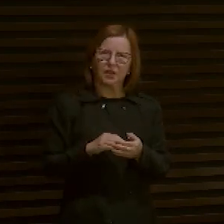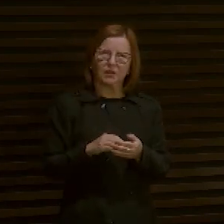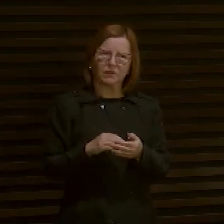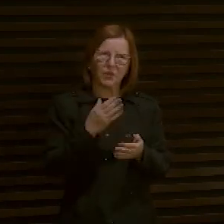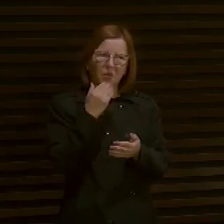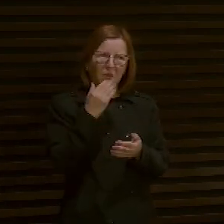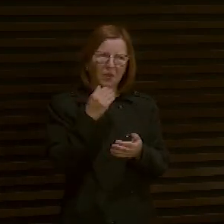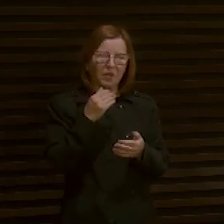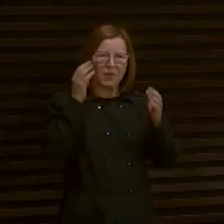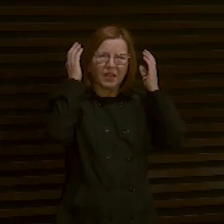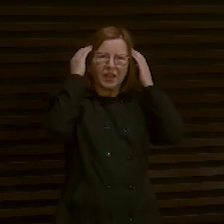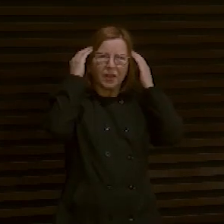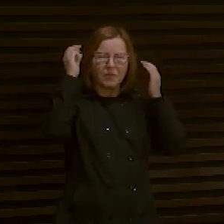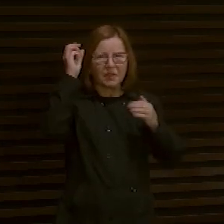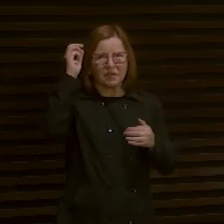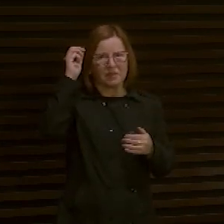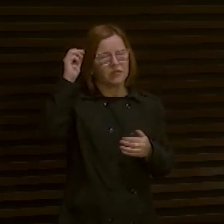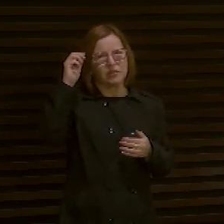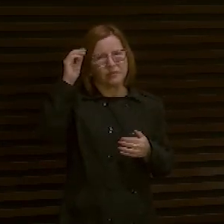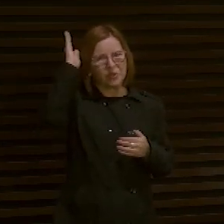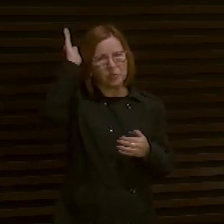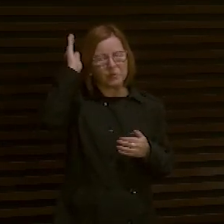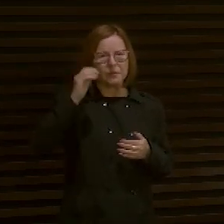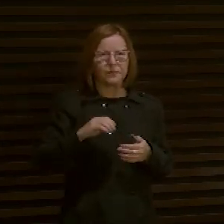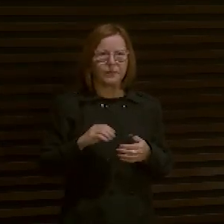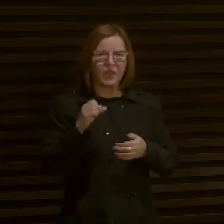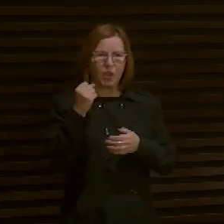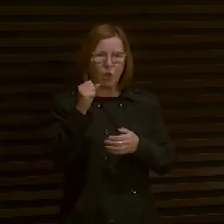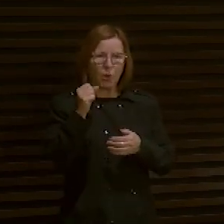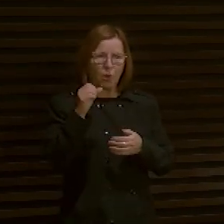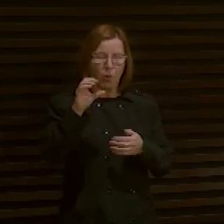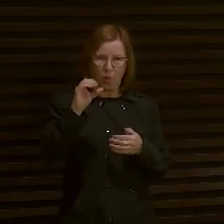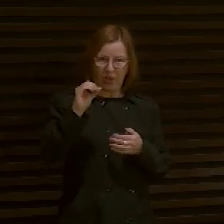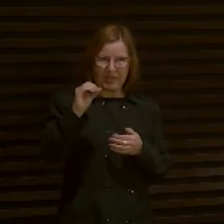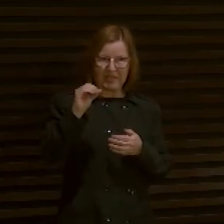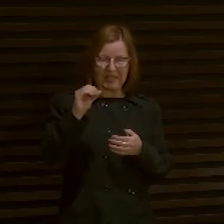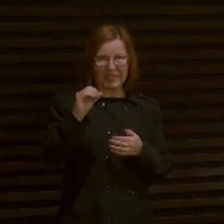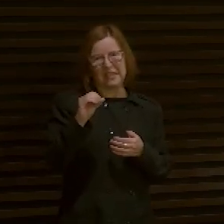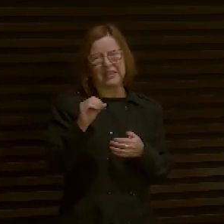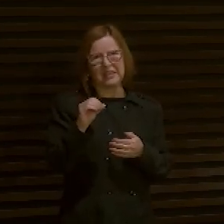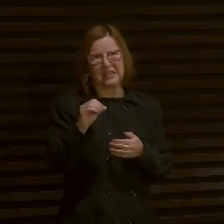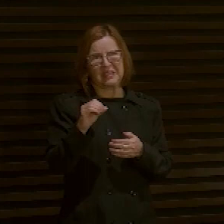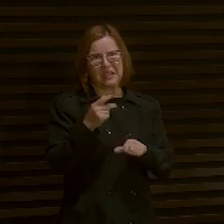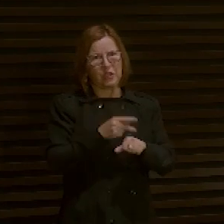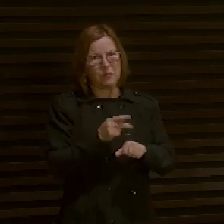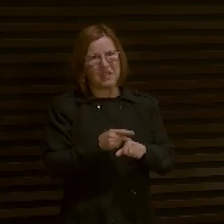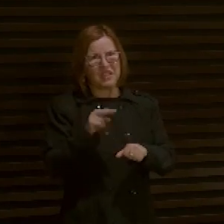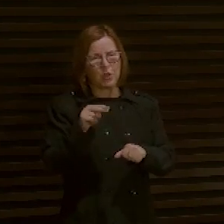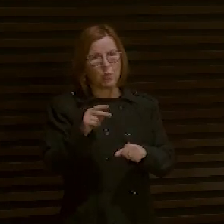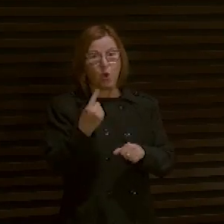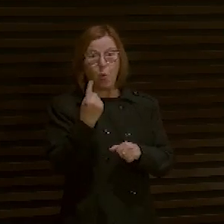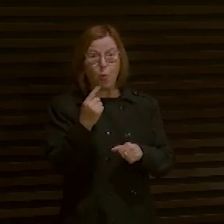cerimonialmente. 80 moedas de prata equivalia a 1 quilo de prata. 1 quilo de prata equivalia